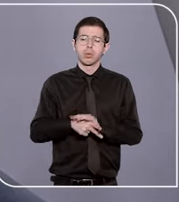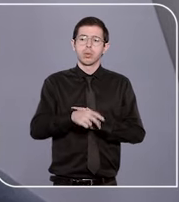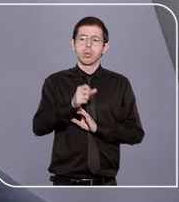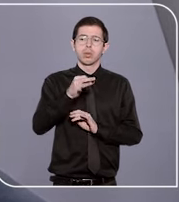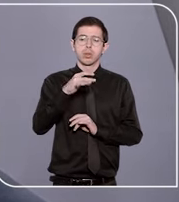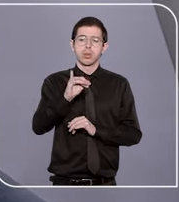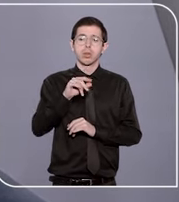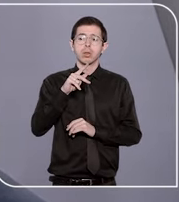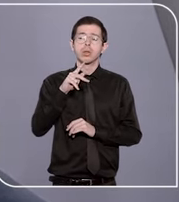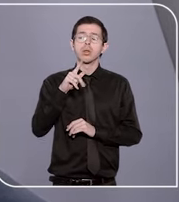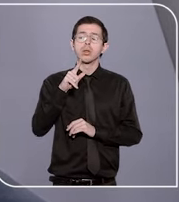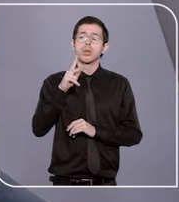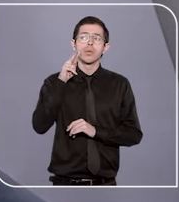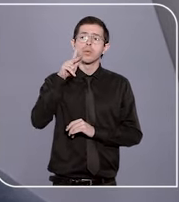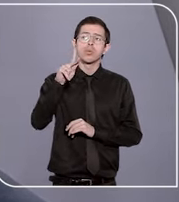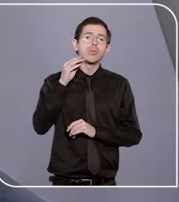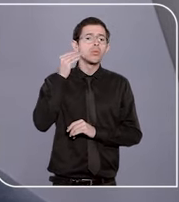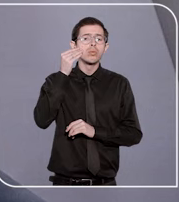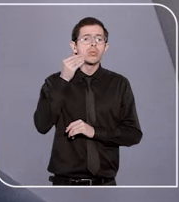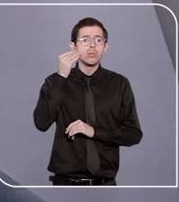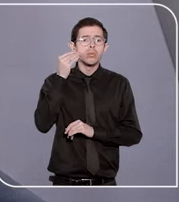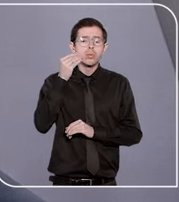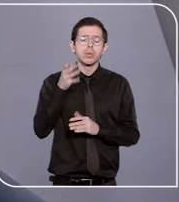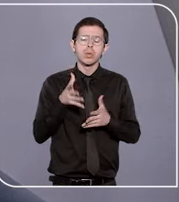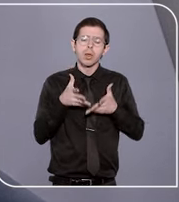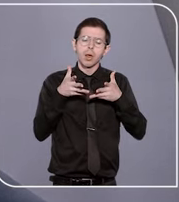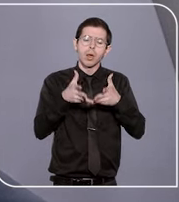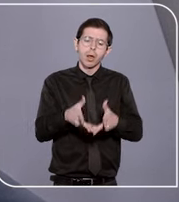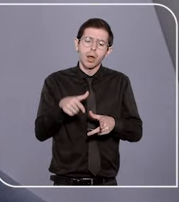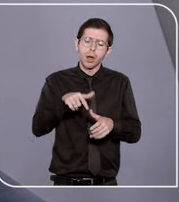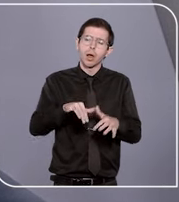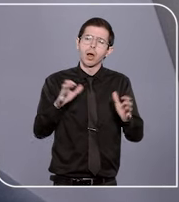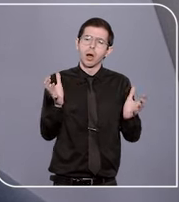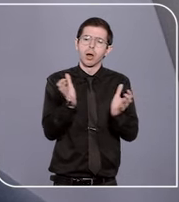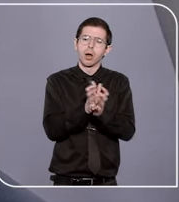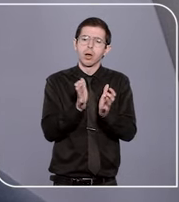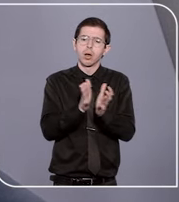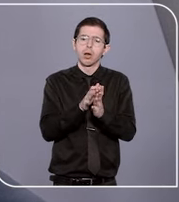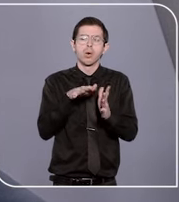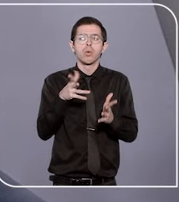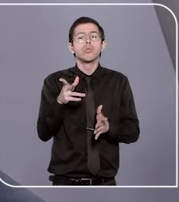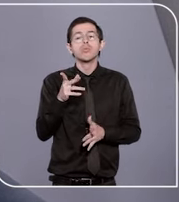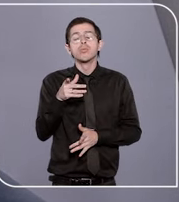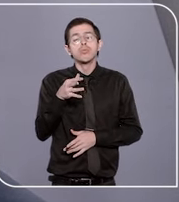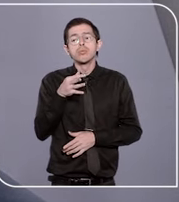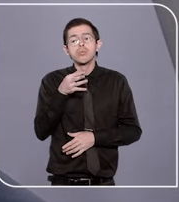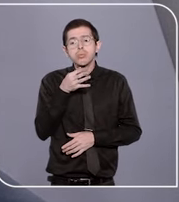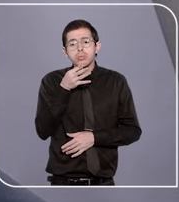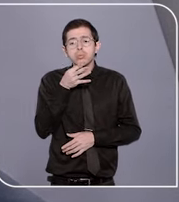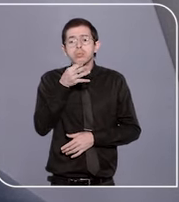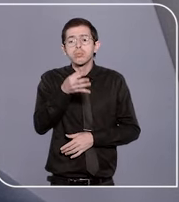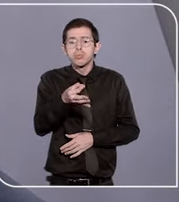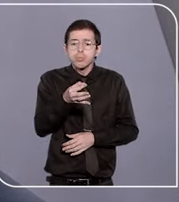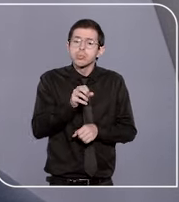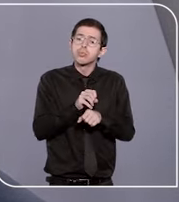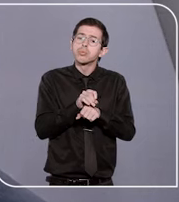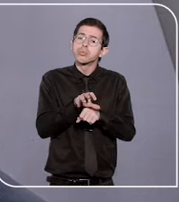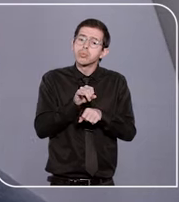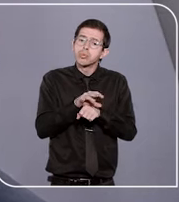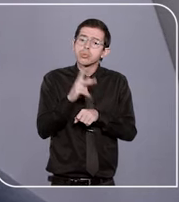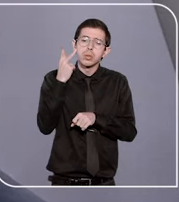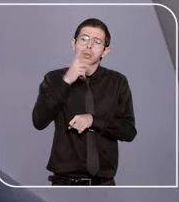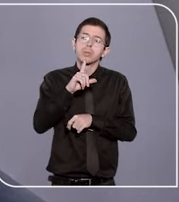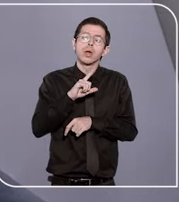até então percebida aqui na Corte Infraconstitucional, quais as dicas que o senhor poderia dar para os advogados que